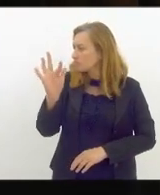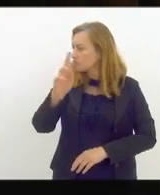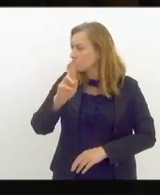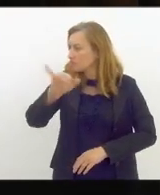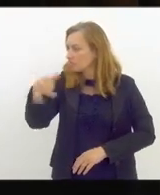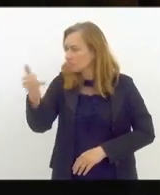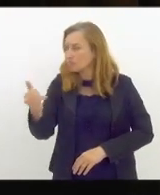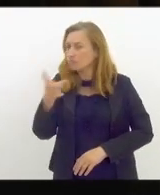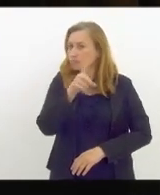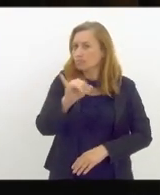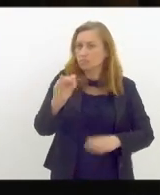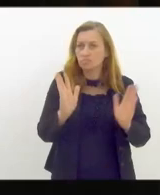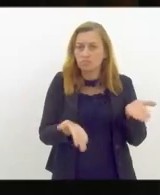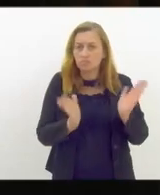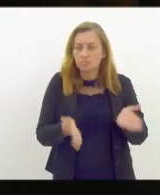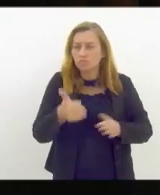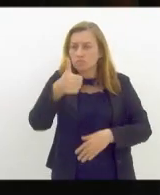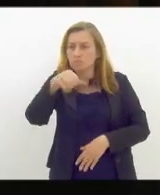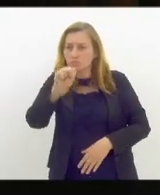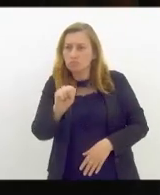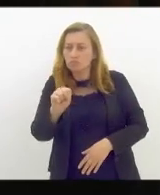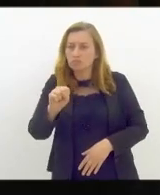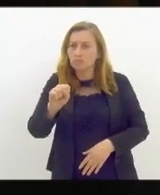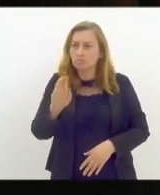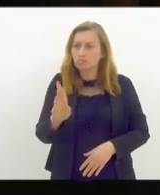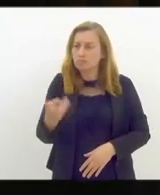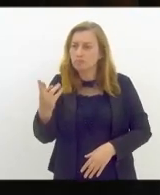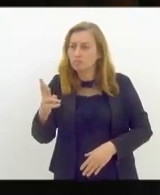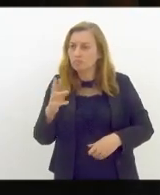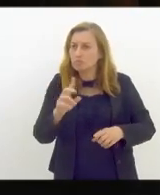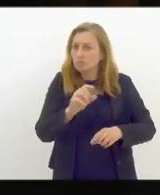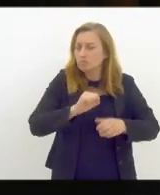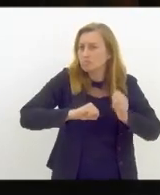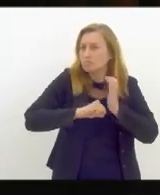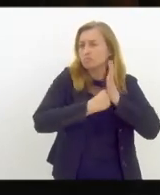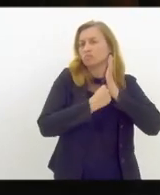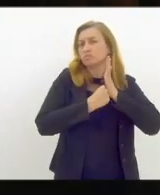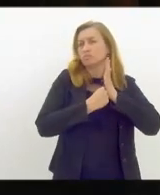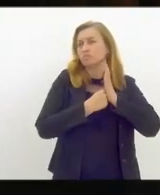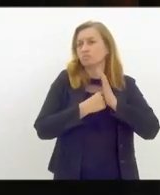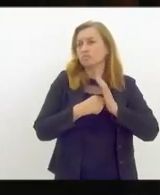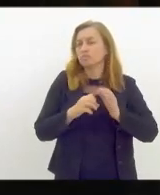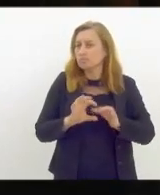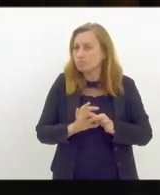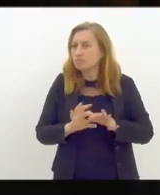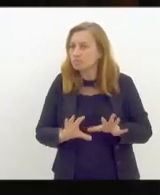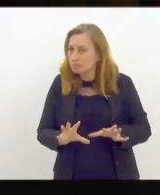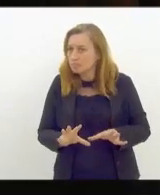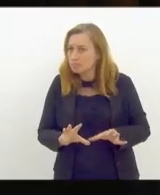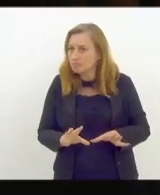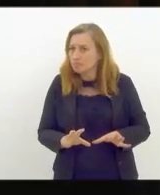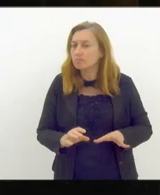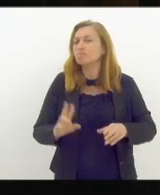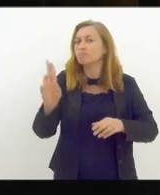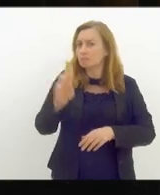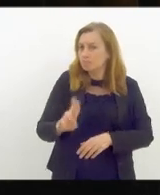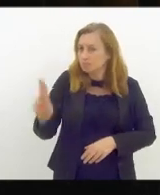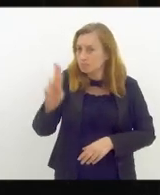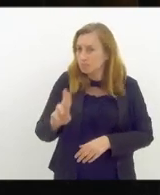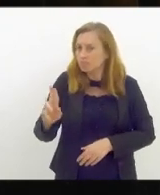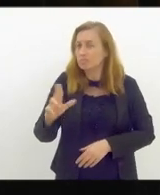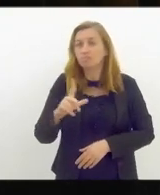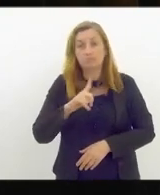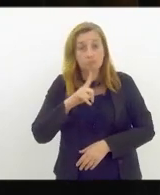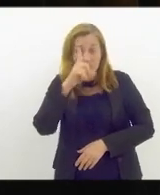no dia de hoje, 18 bilhões bloqueados, impedindo, assim, que esta universidade, que tem